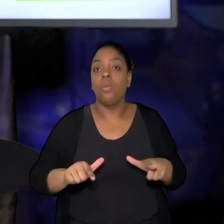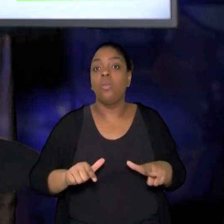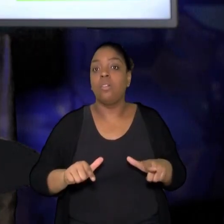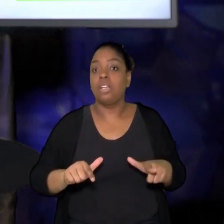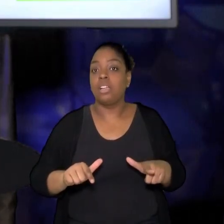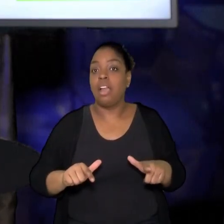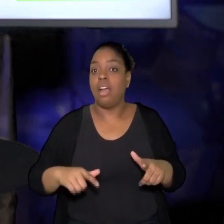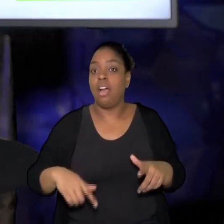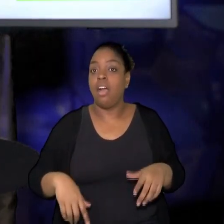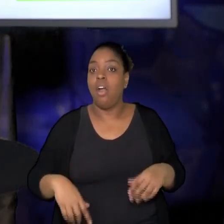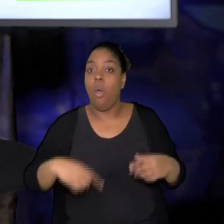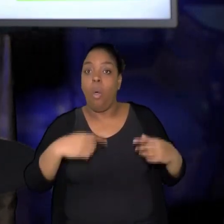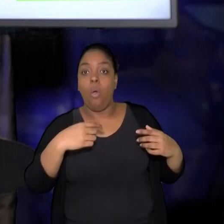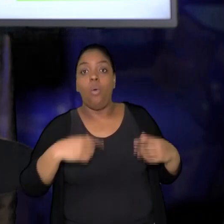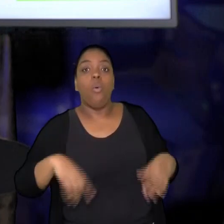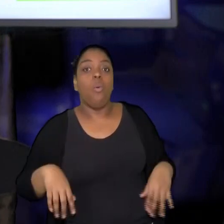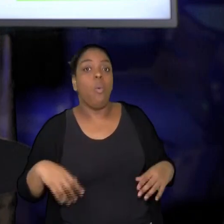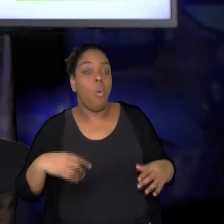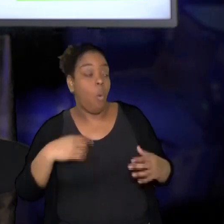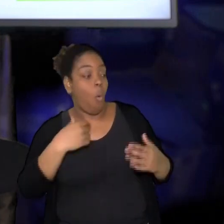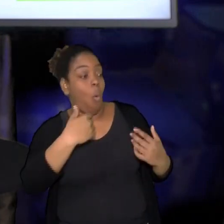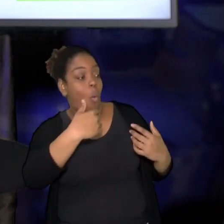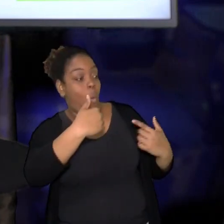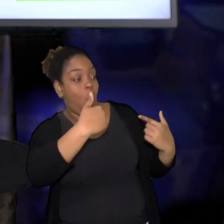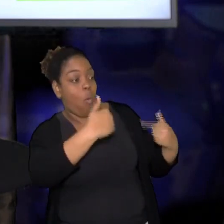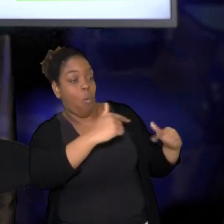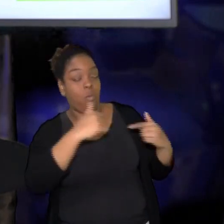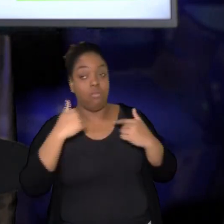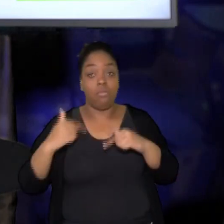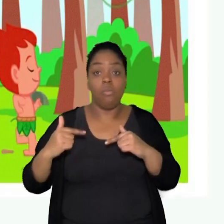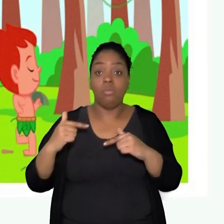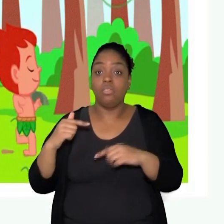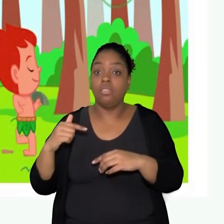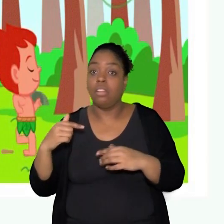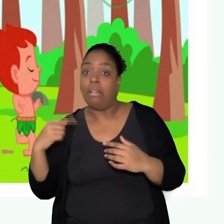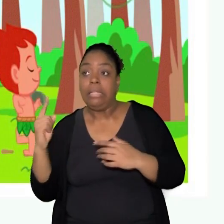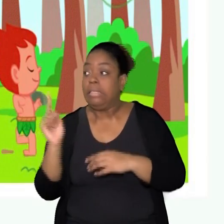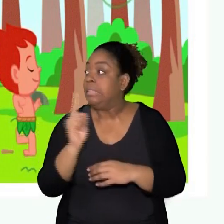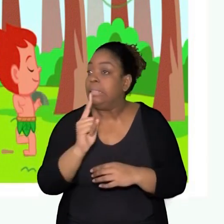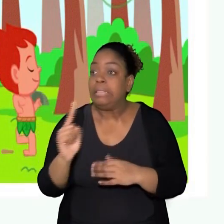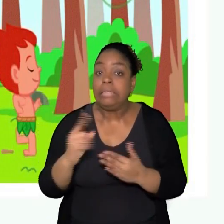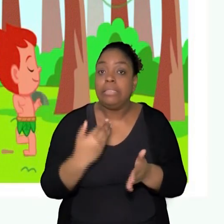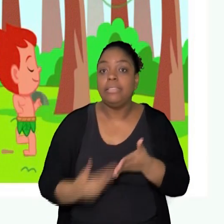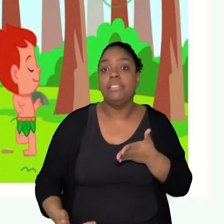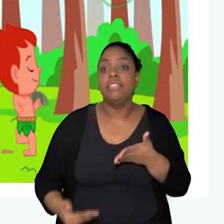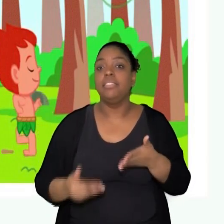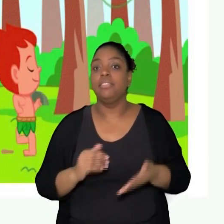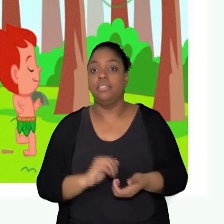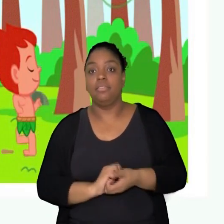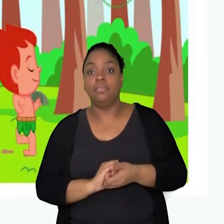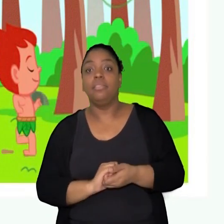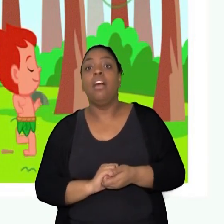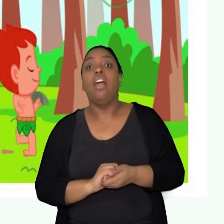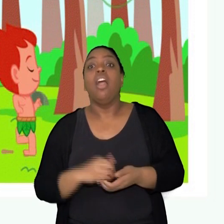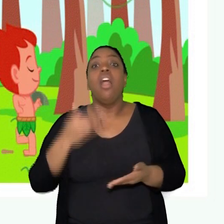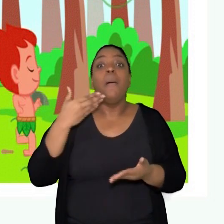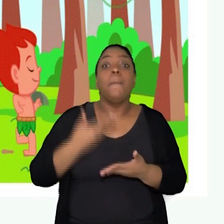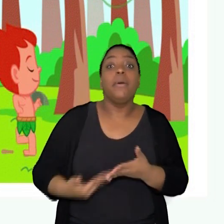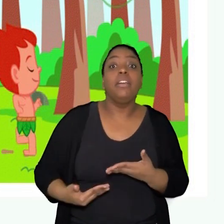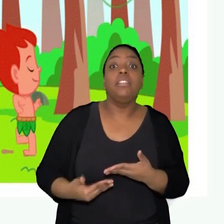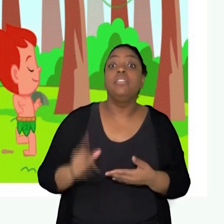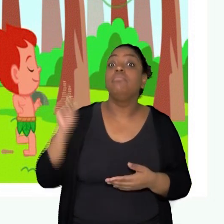Essa tá bem fácil, não é verdade? Olha aqui a imagem do Curupira. Ele faz com que os seus inimigos se